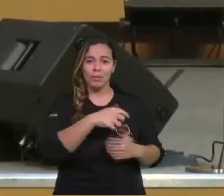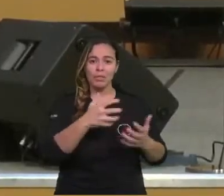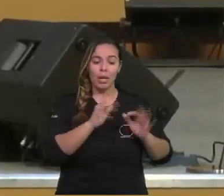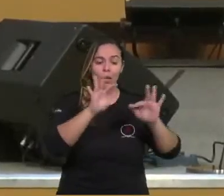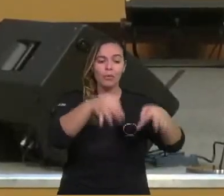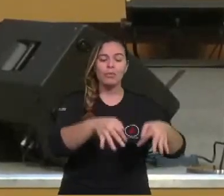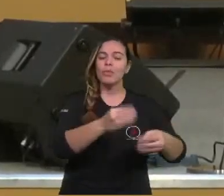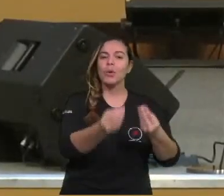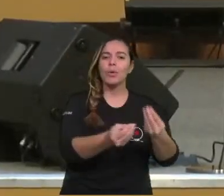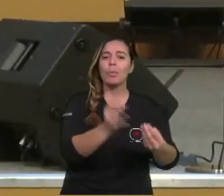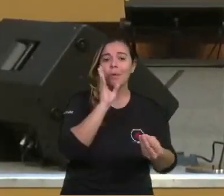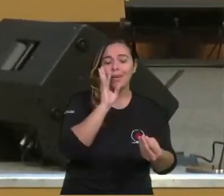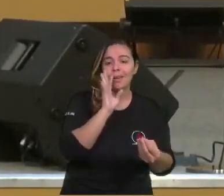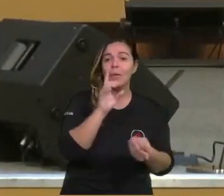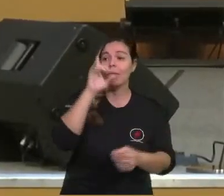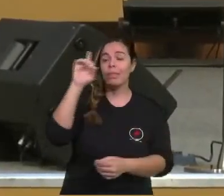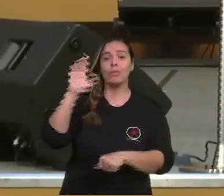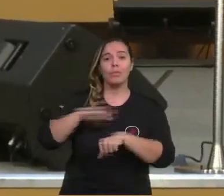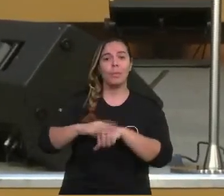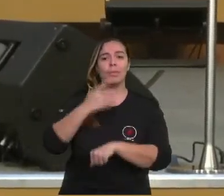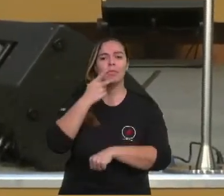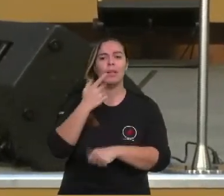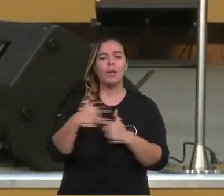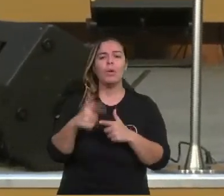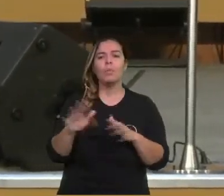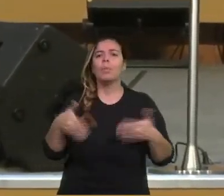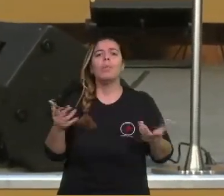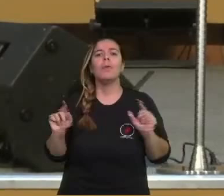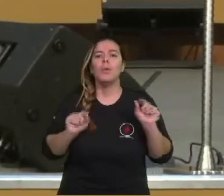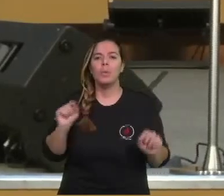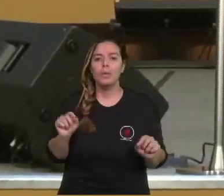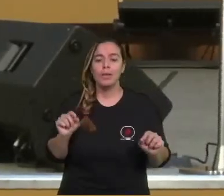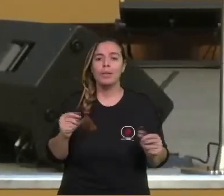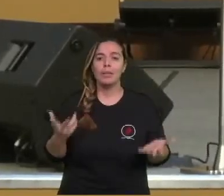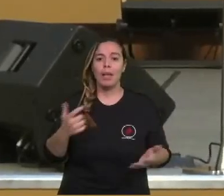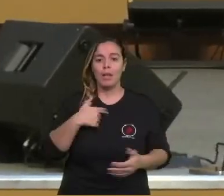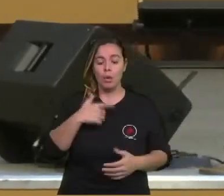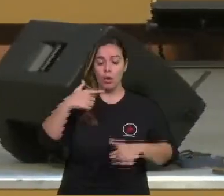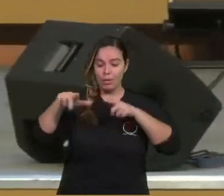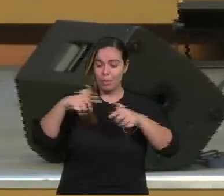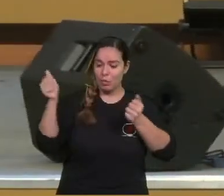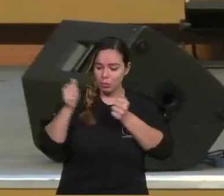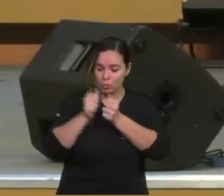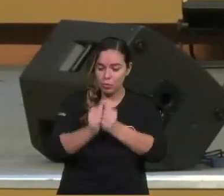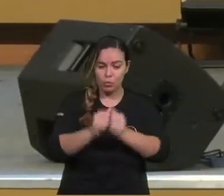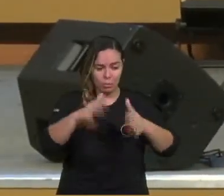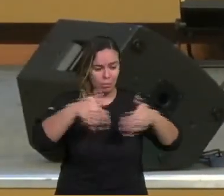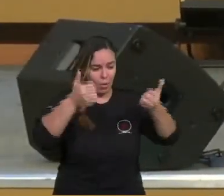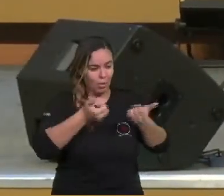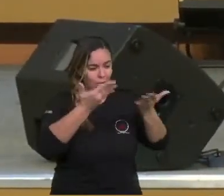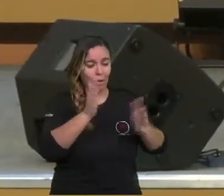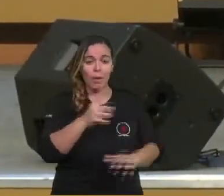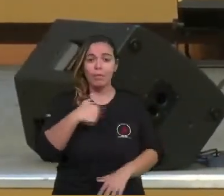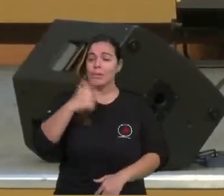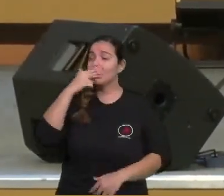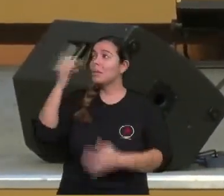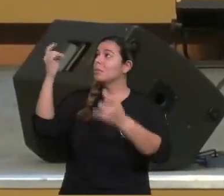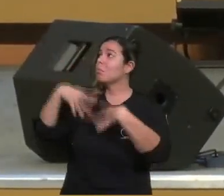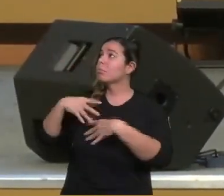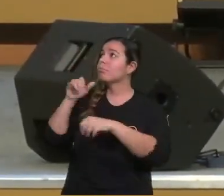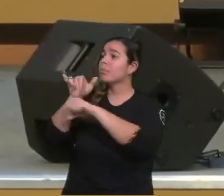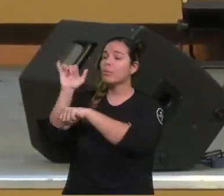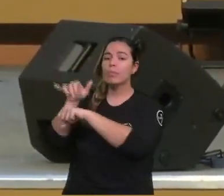fim bem legalzinho. É o que Deus está falando. Qual é o problema que Deus está falando? É que eu estou trabalhando com você para te dar o melhor e tu está sabotando a